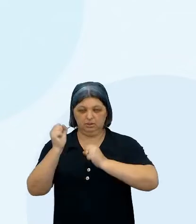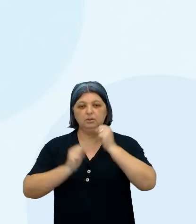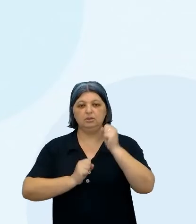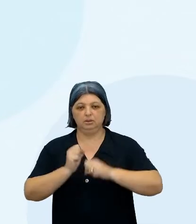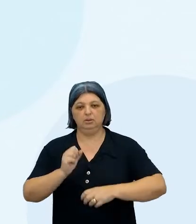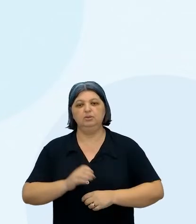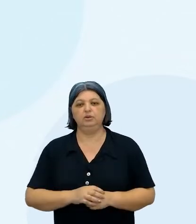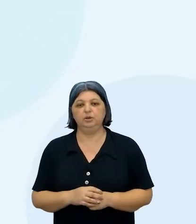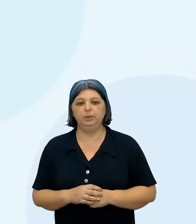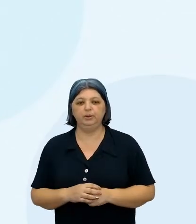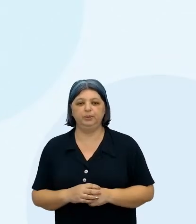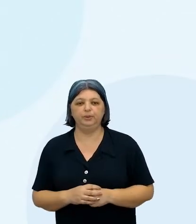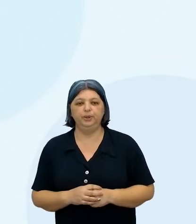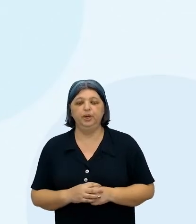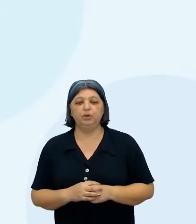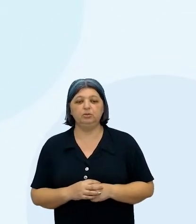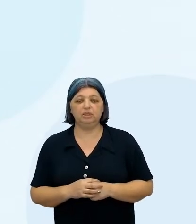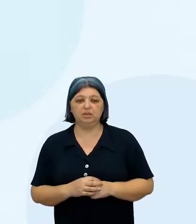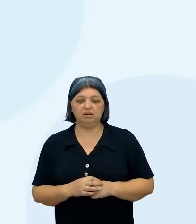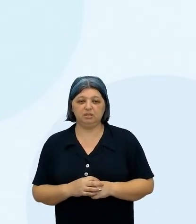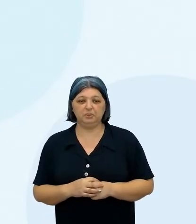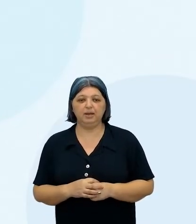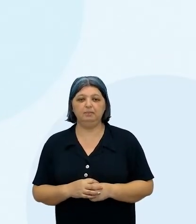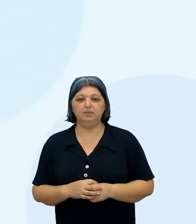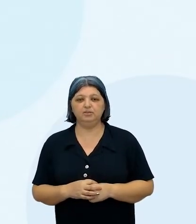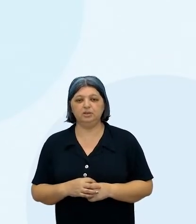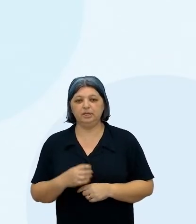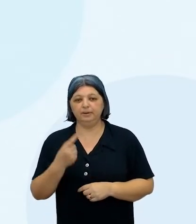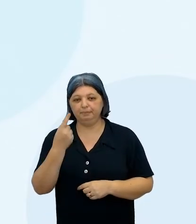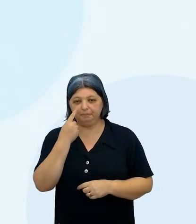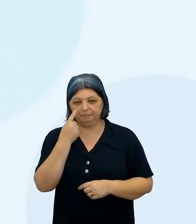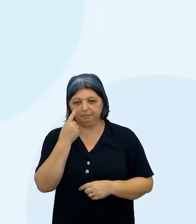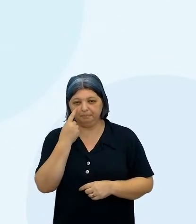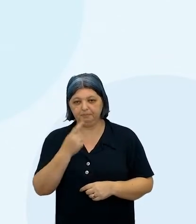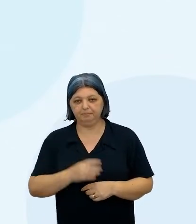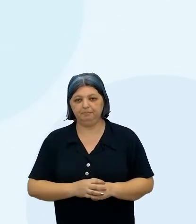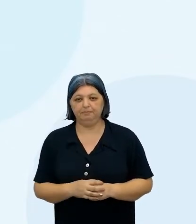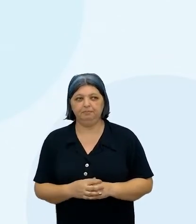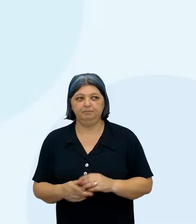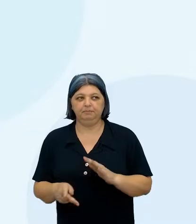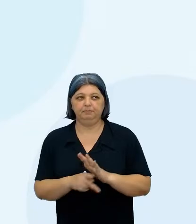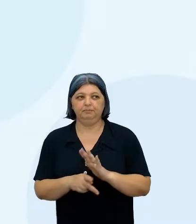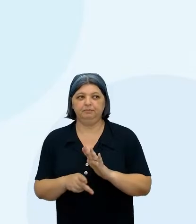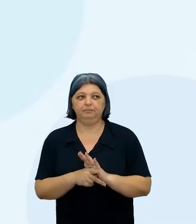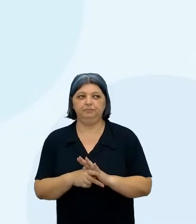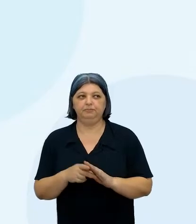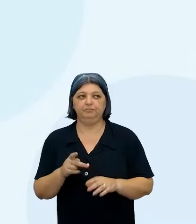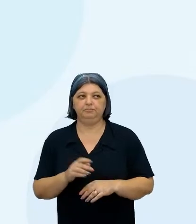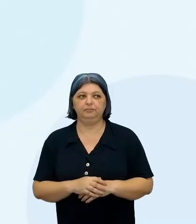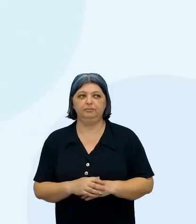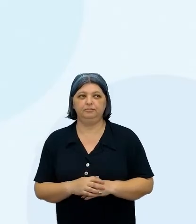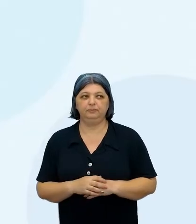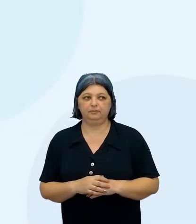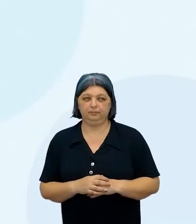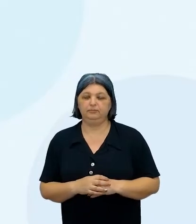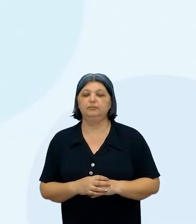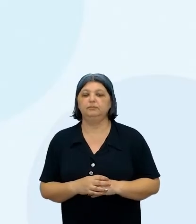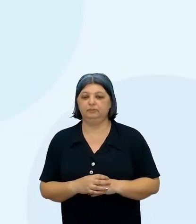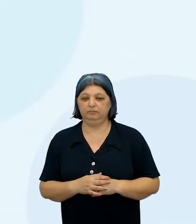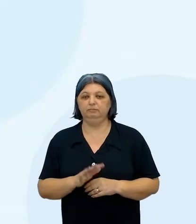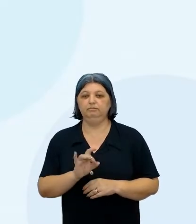gasto excessivo com esse modelo, na medida em que todas as máquinas teriam que ser trocadas a